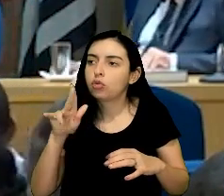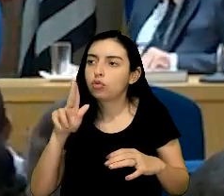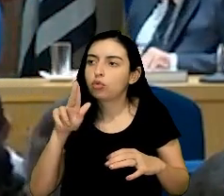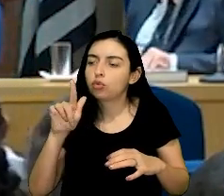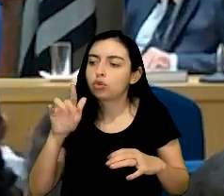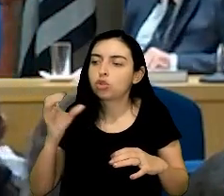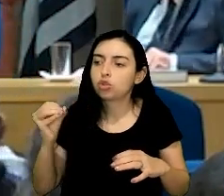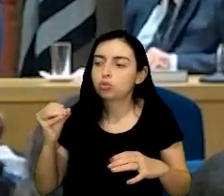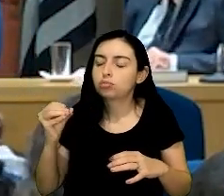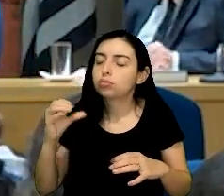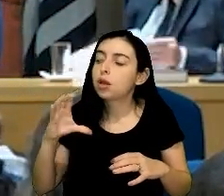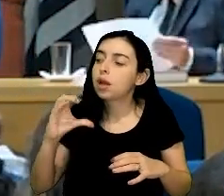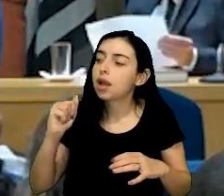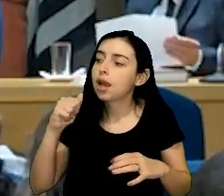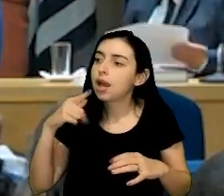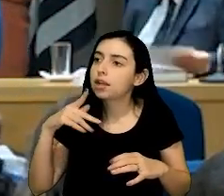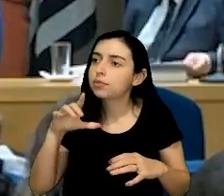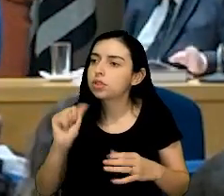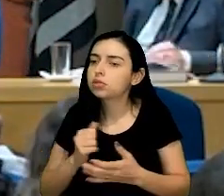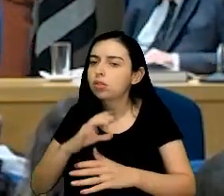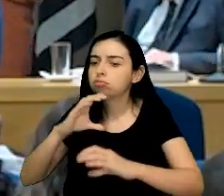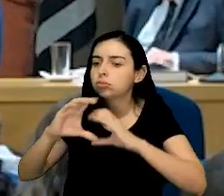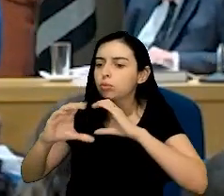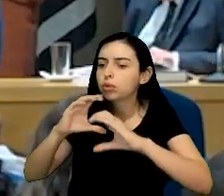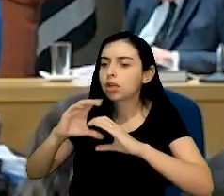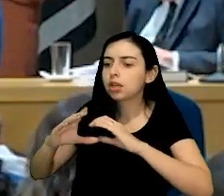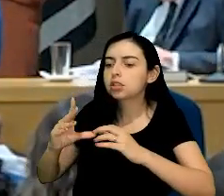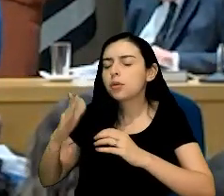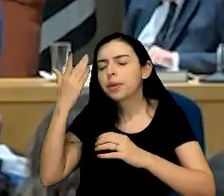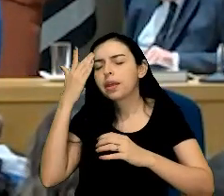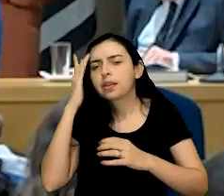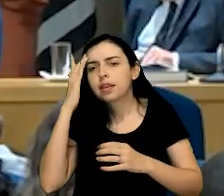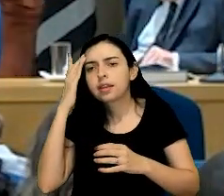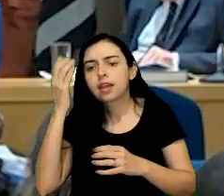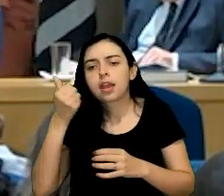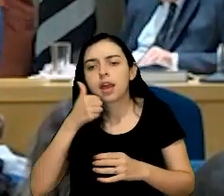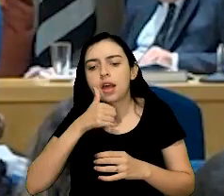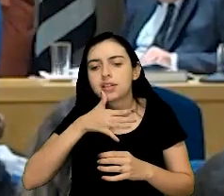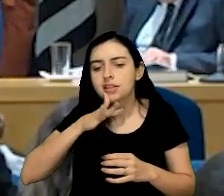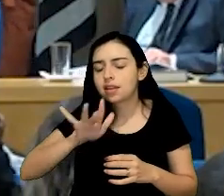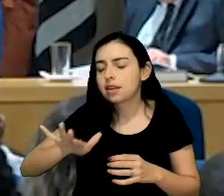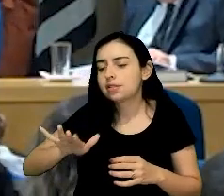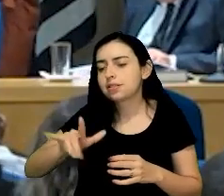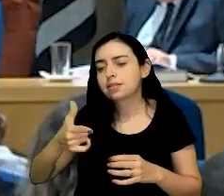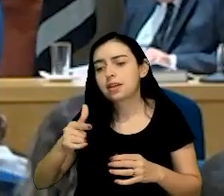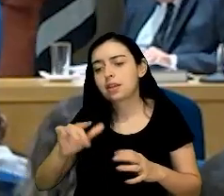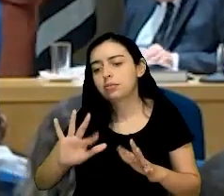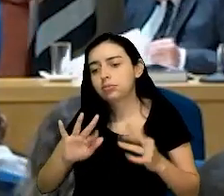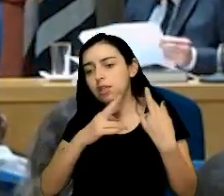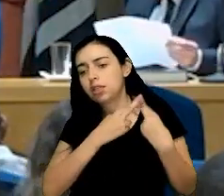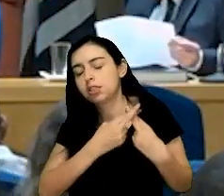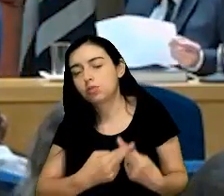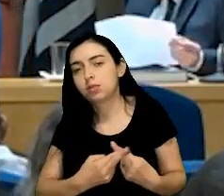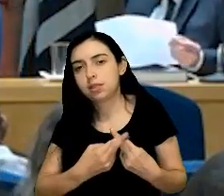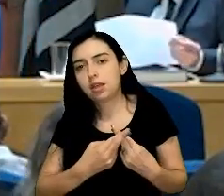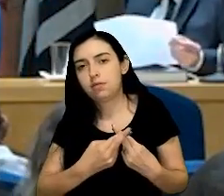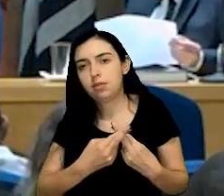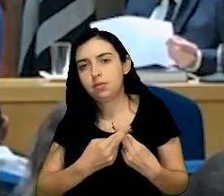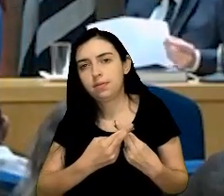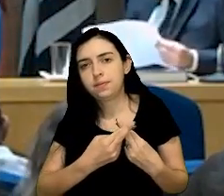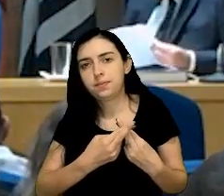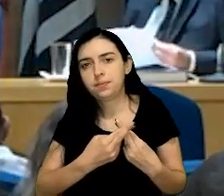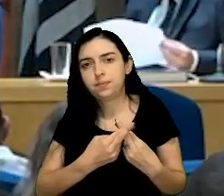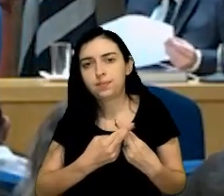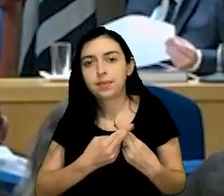nossa para a gente entender essas crianças que chegam desacompanhadas, e são crianças que vão de 3 a